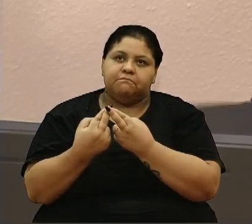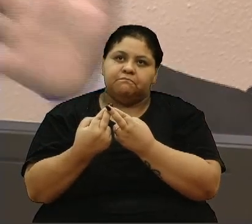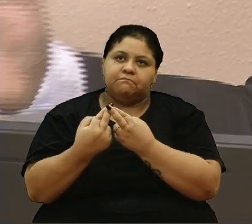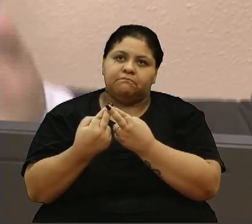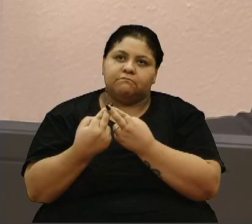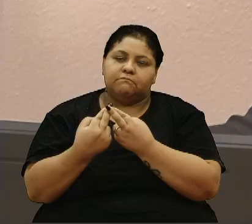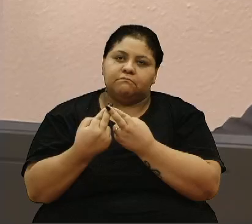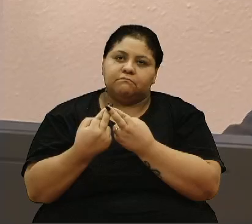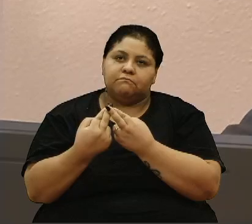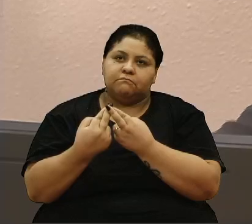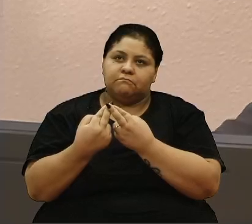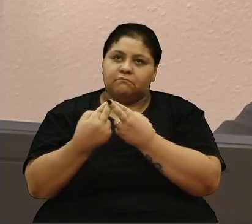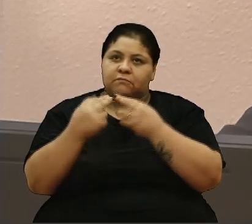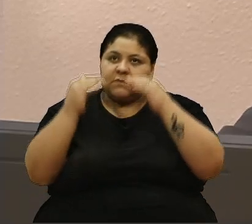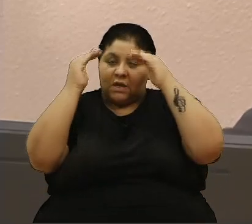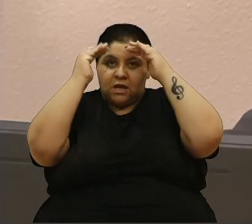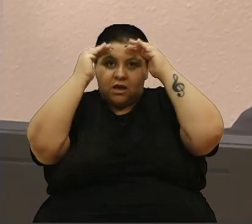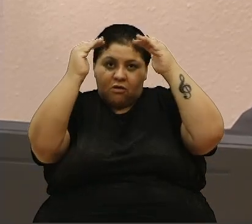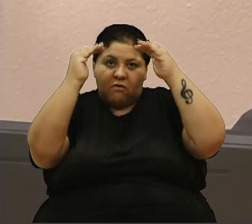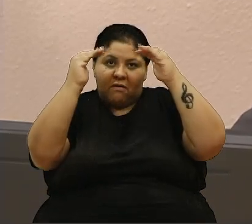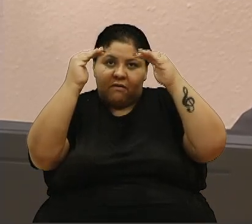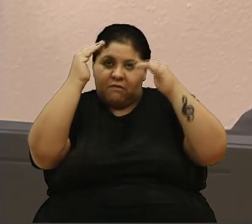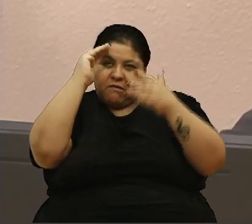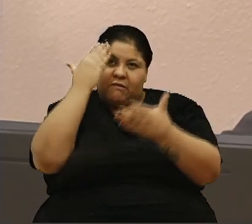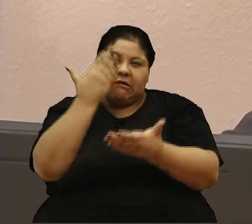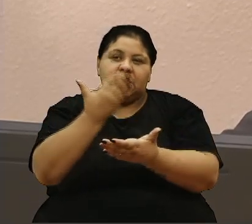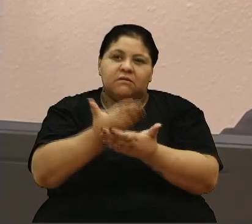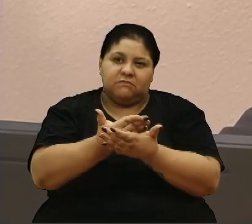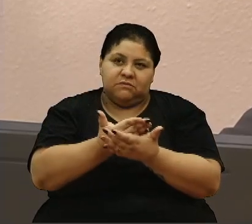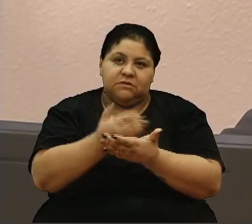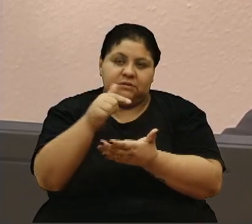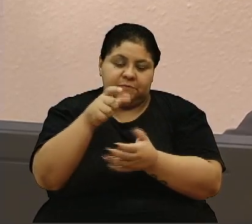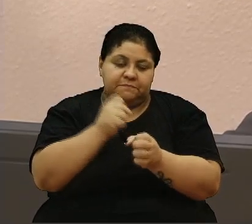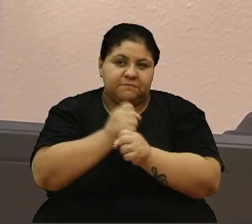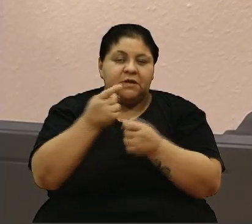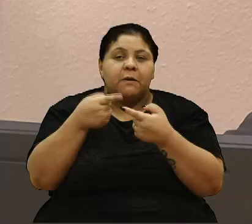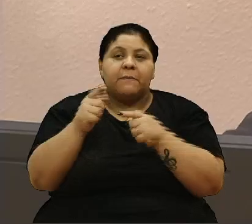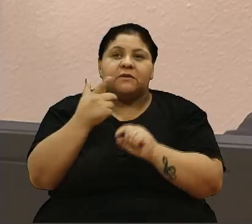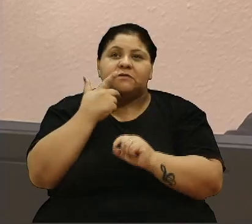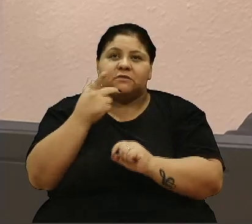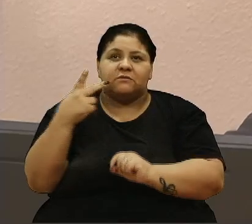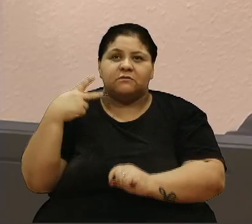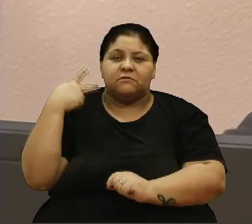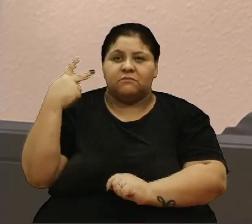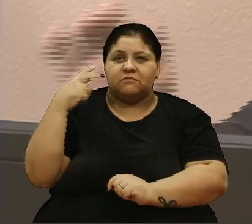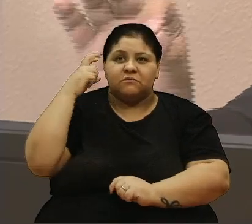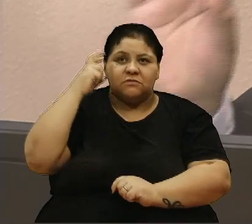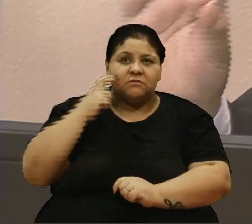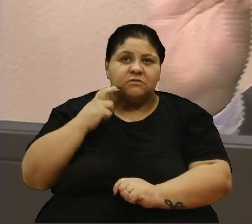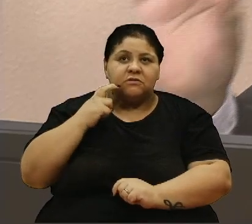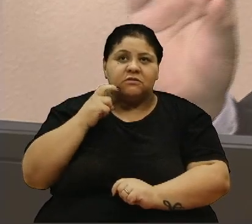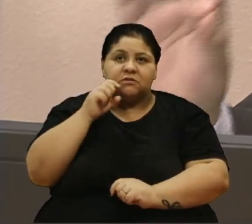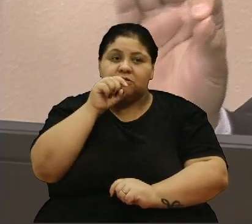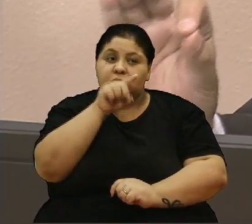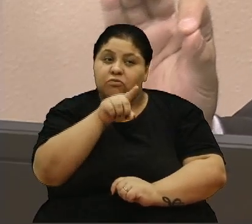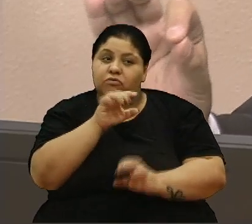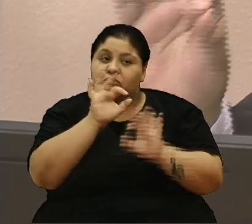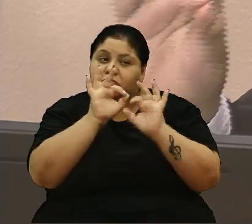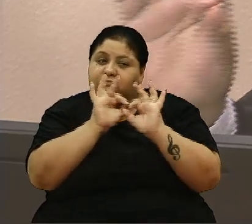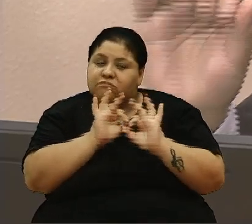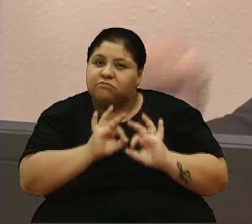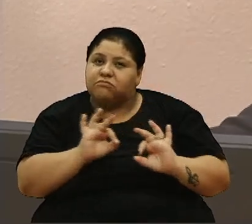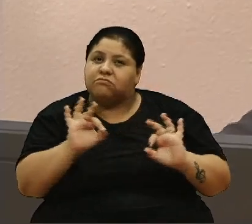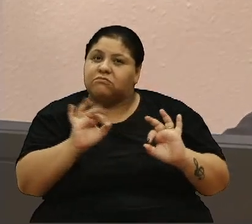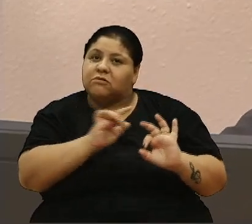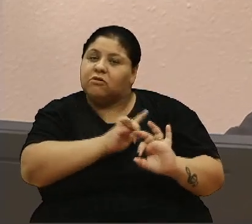em honrar a confiança dos colegas nesse ano. Mas eu quero dizer, vereador Daniel, que o senhor suscetibiliza